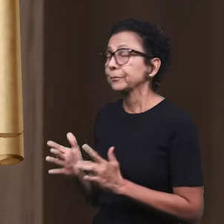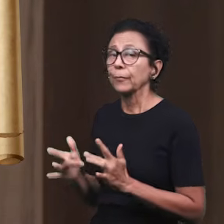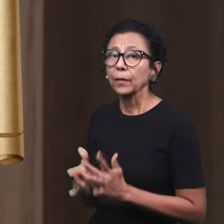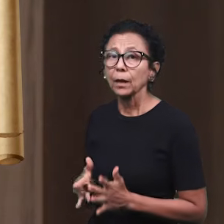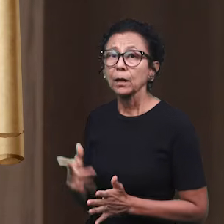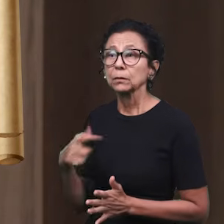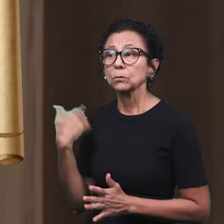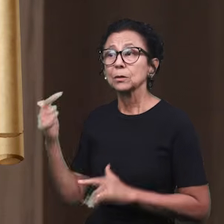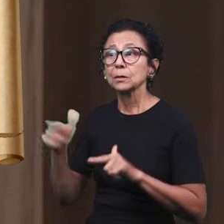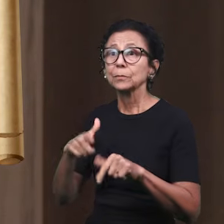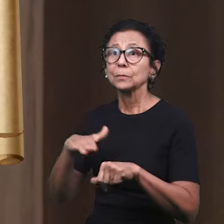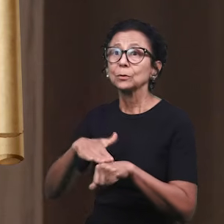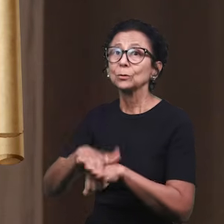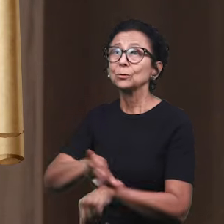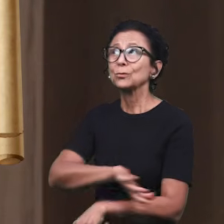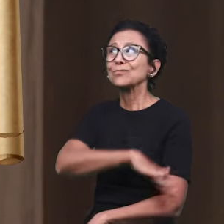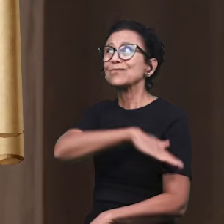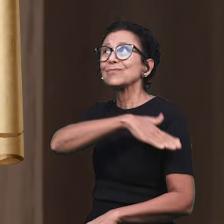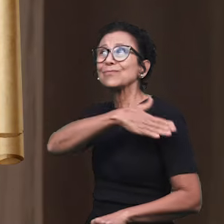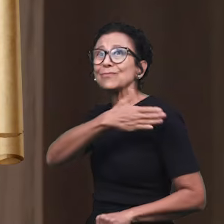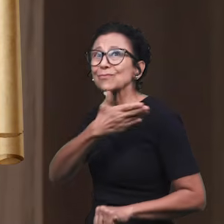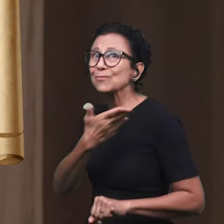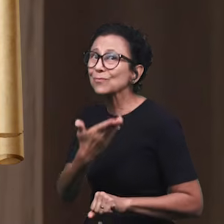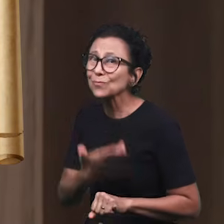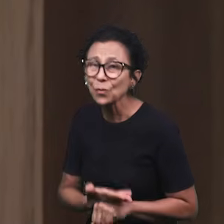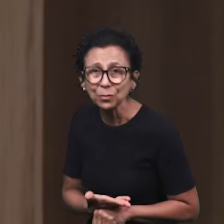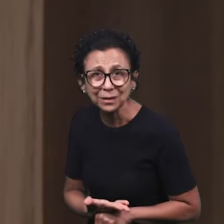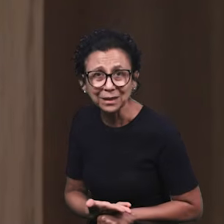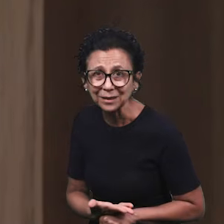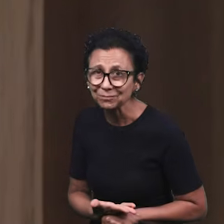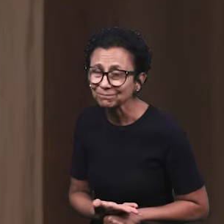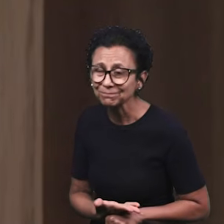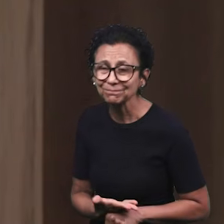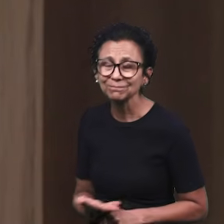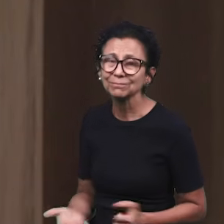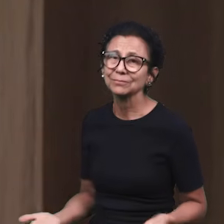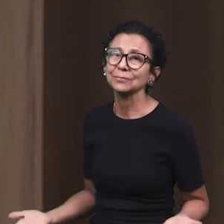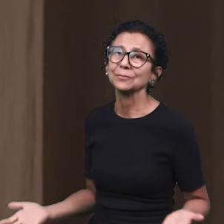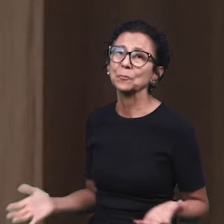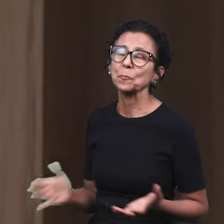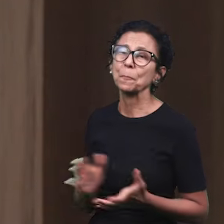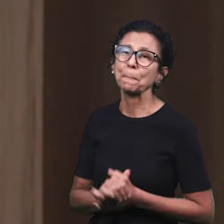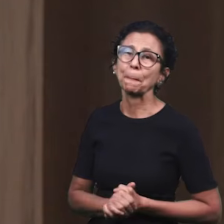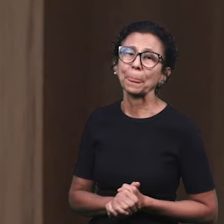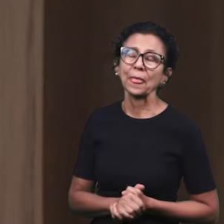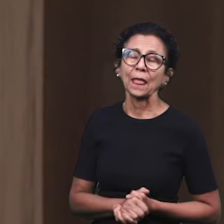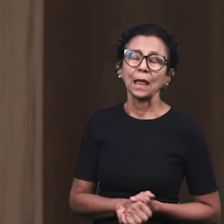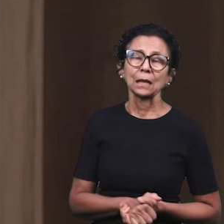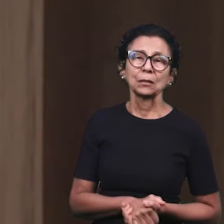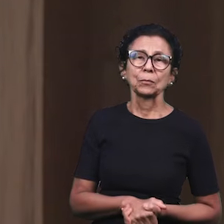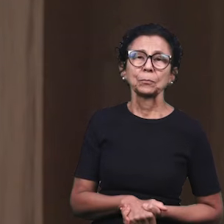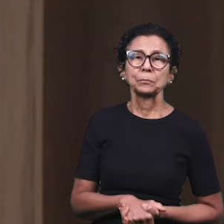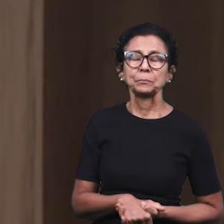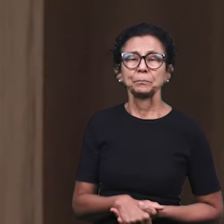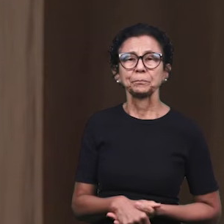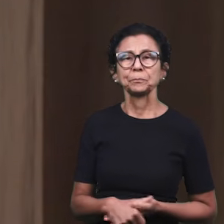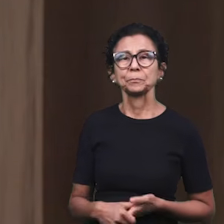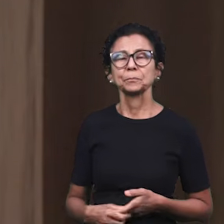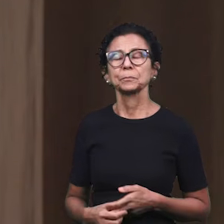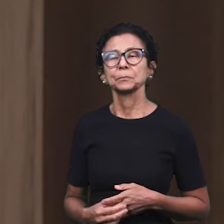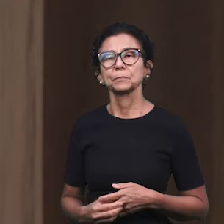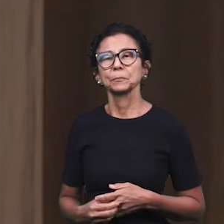a noite. E no o vocábulo grego que é usado aqui para a